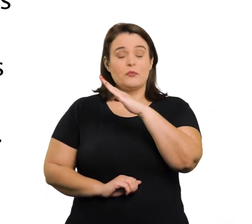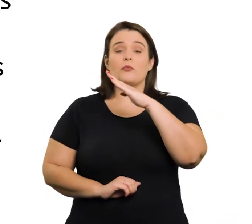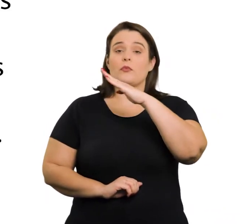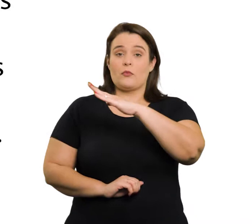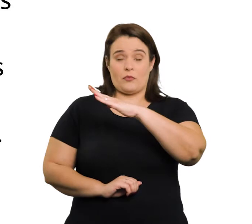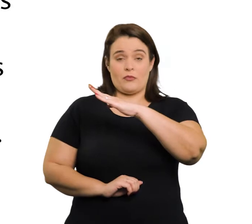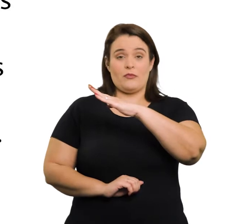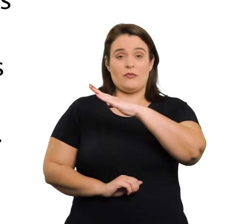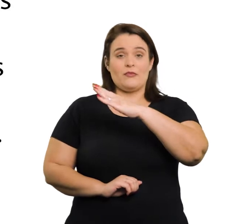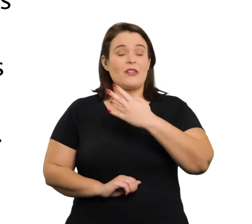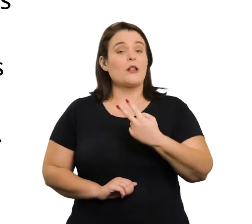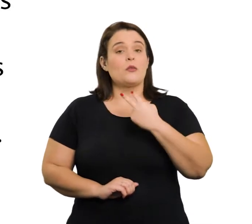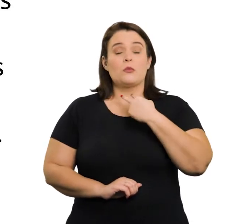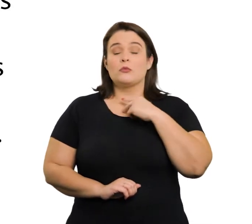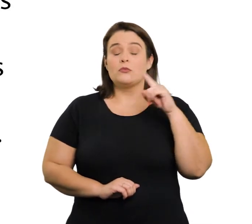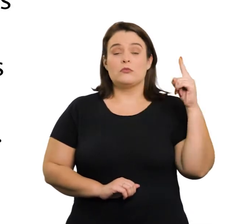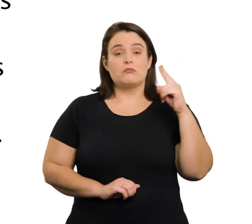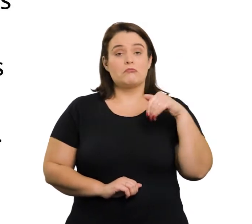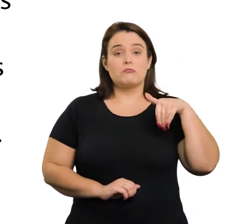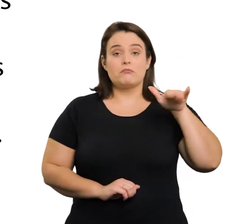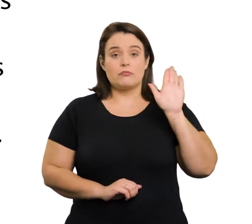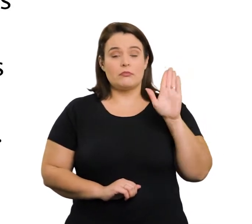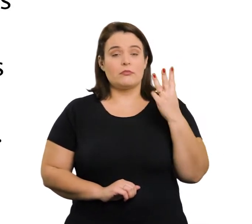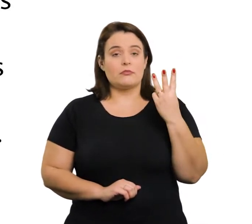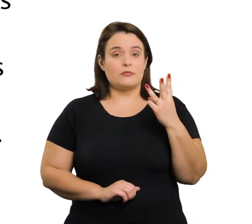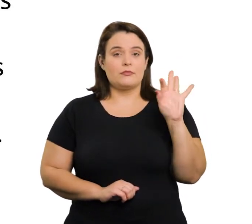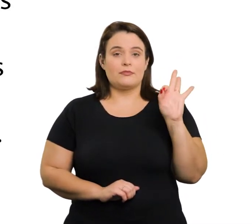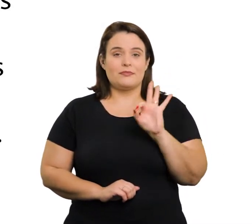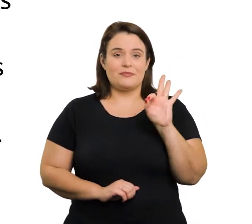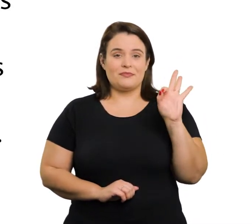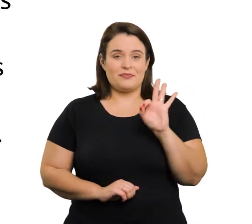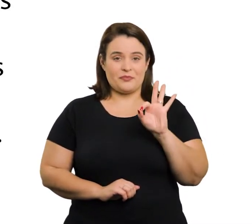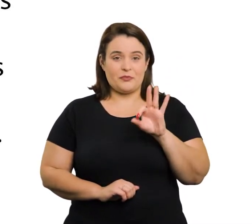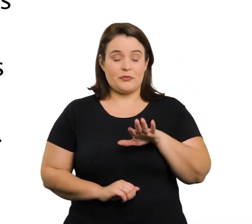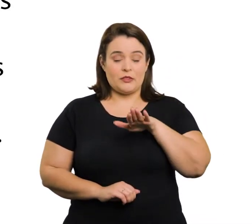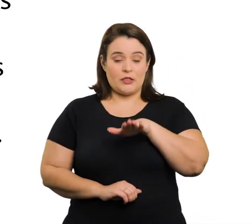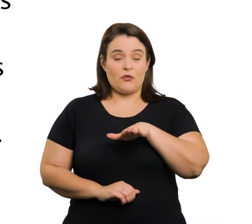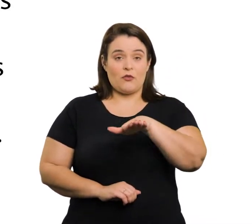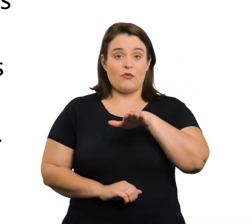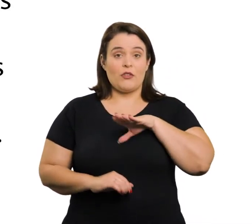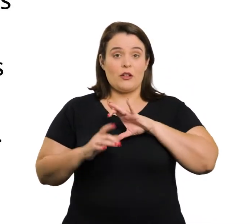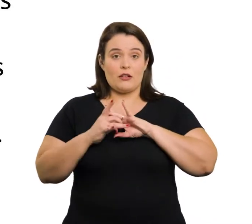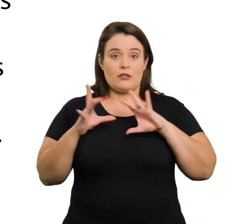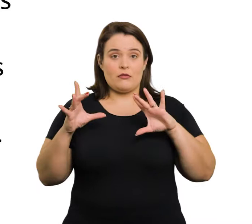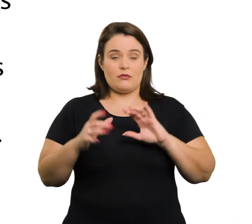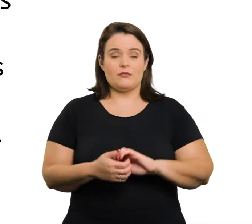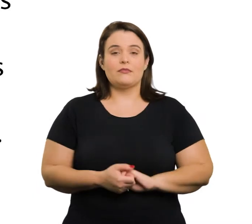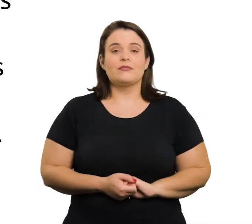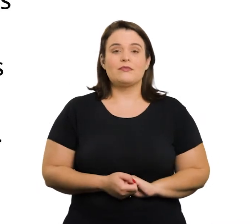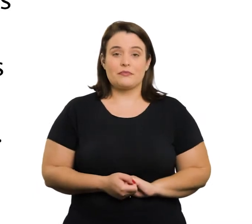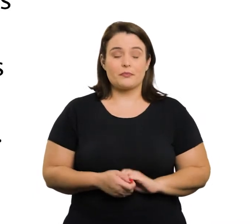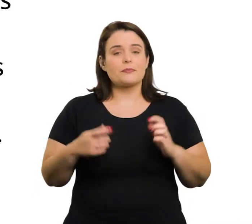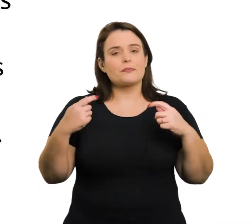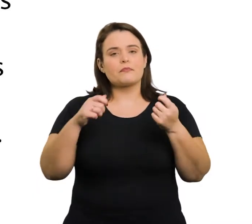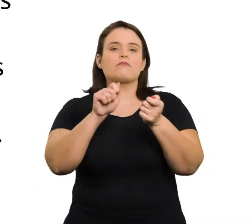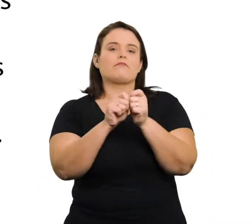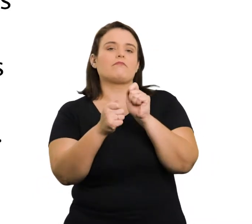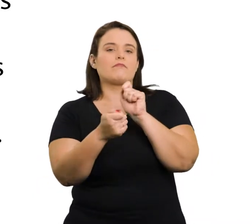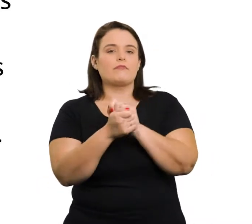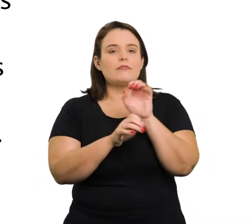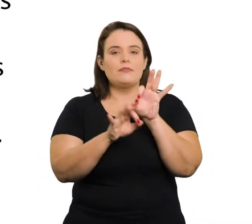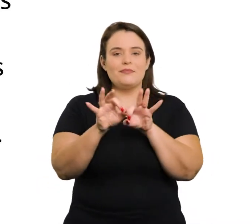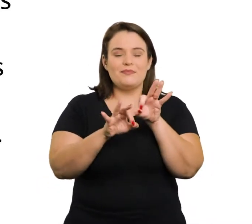A inclinação transversal não poderá ser superior a 3% nas faixas livres.